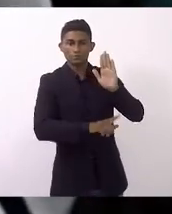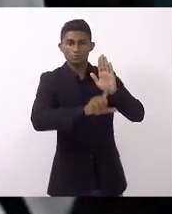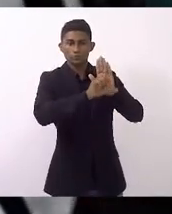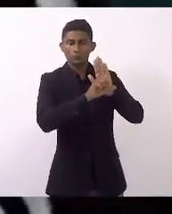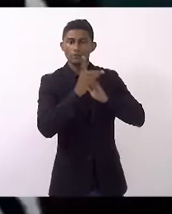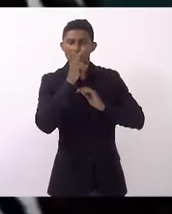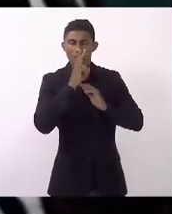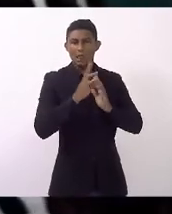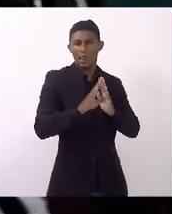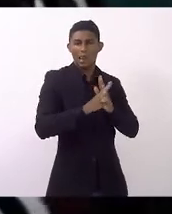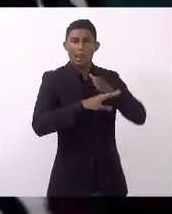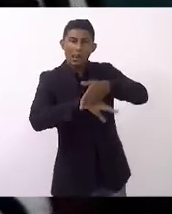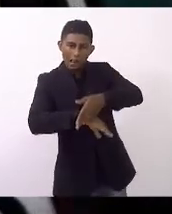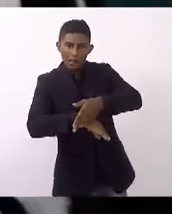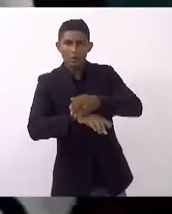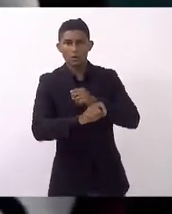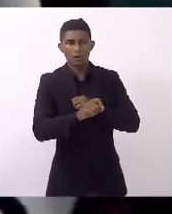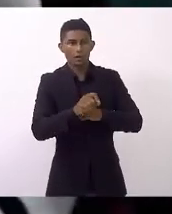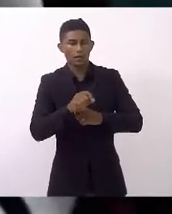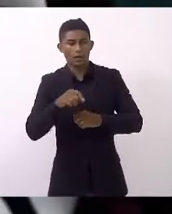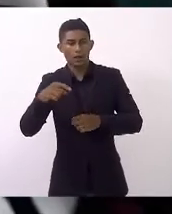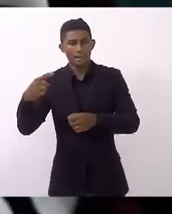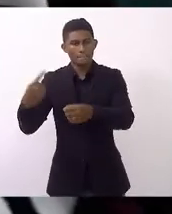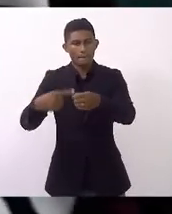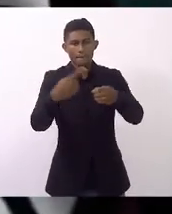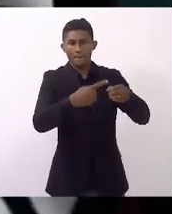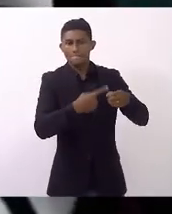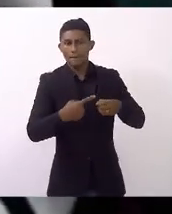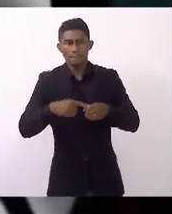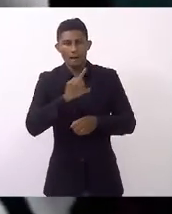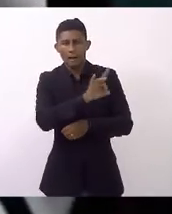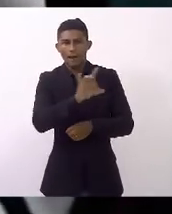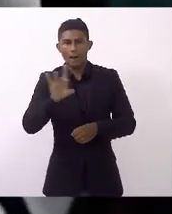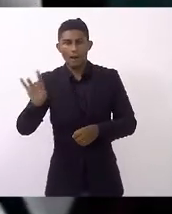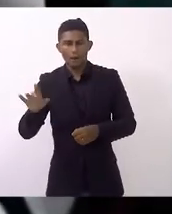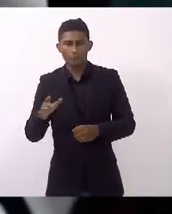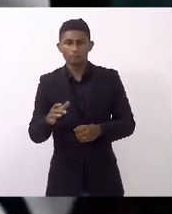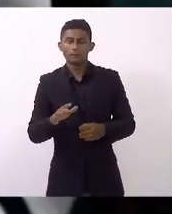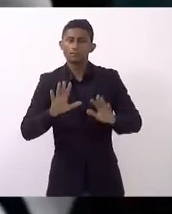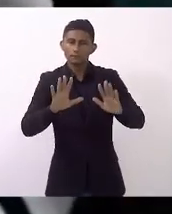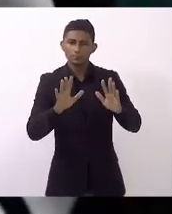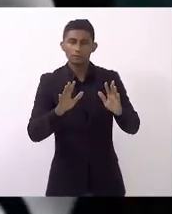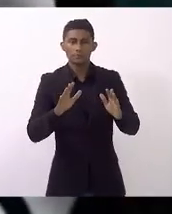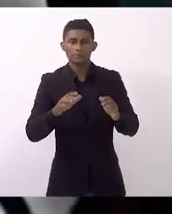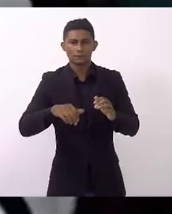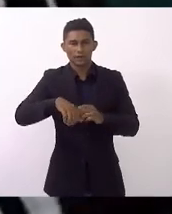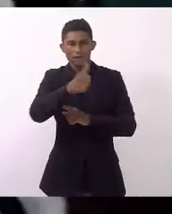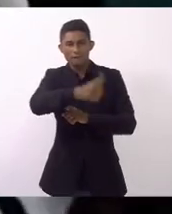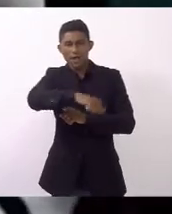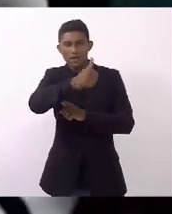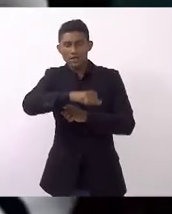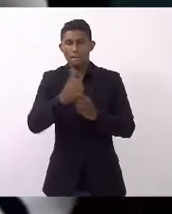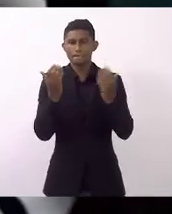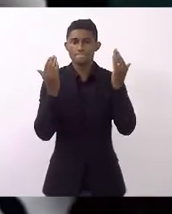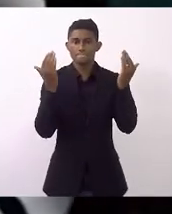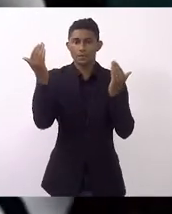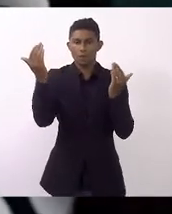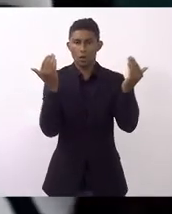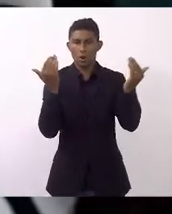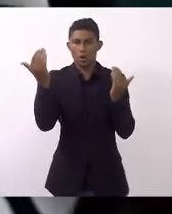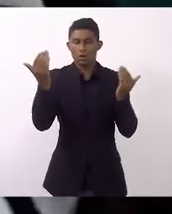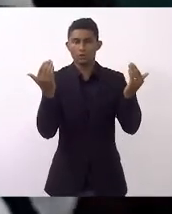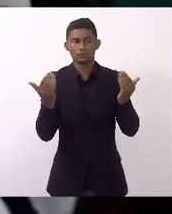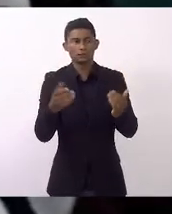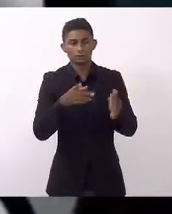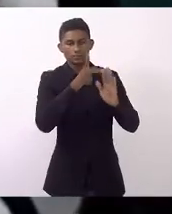atribuições correlatas à autonomia dos municípios. De outro modo, quanto à avaliação psicológica periódica, cabe aprimorar o projeto